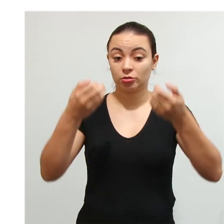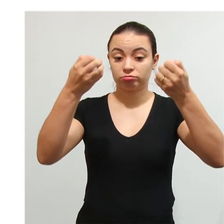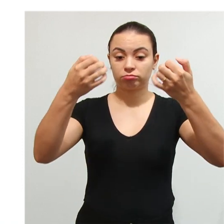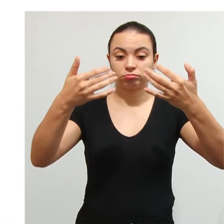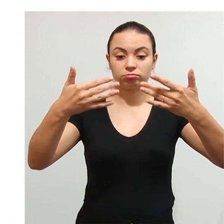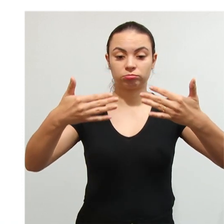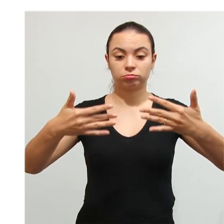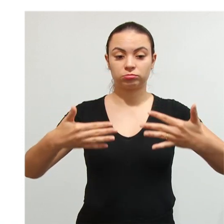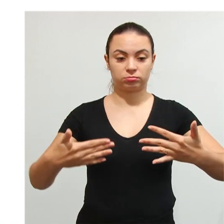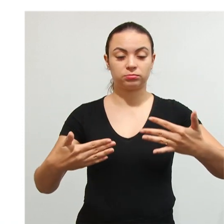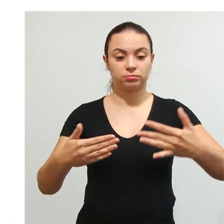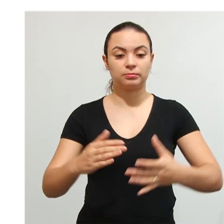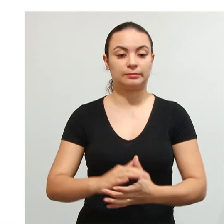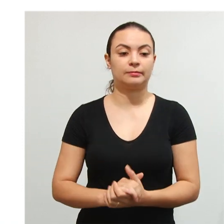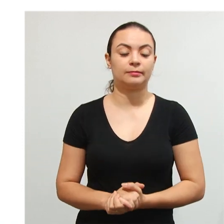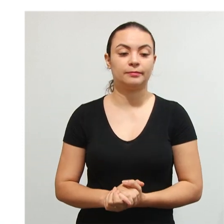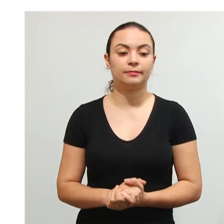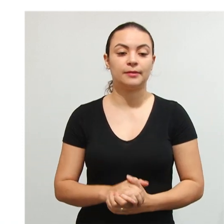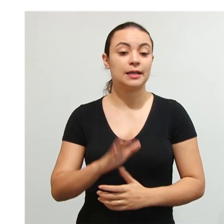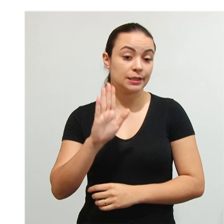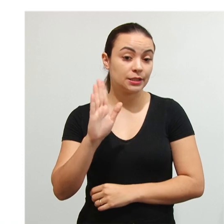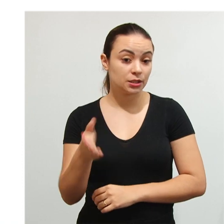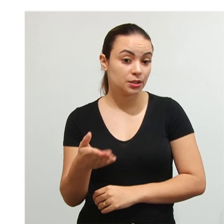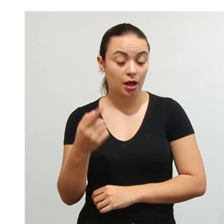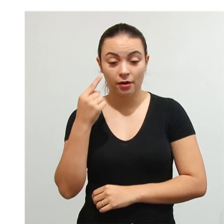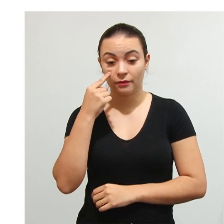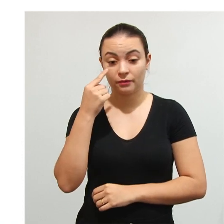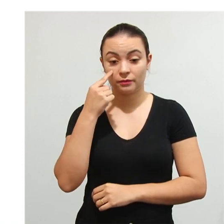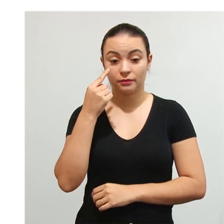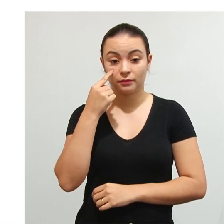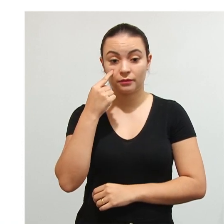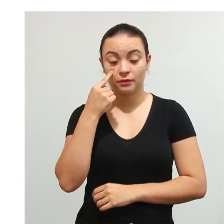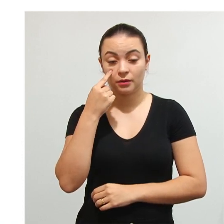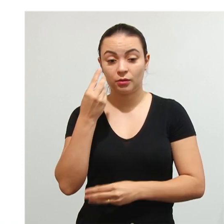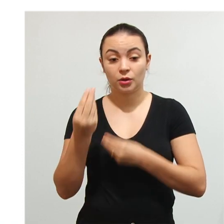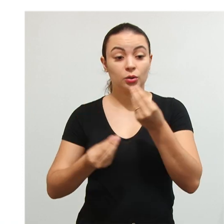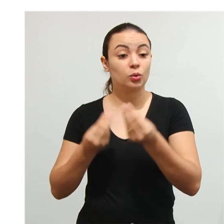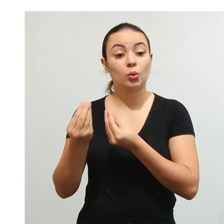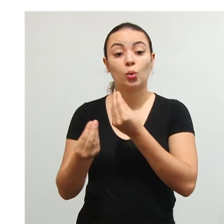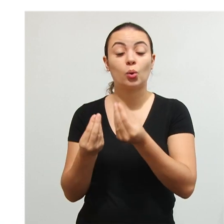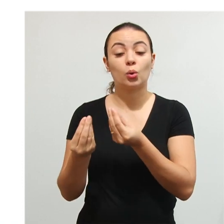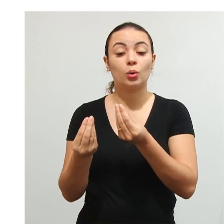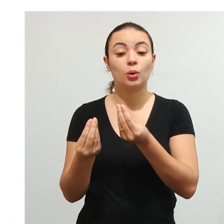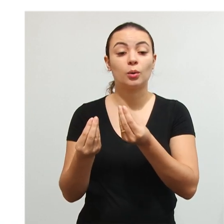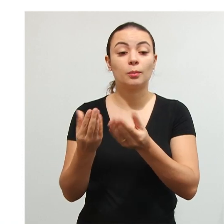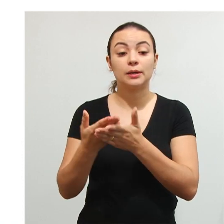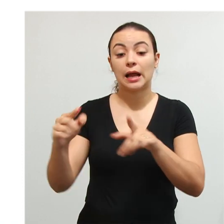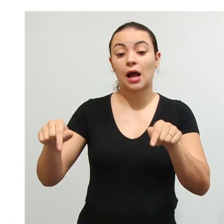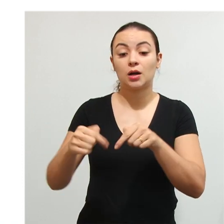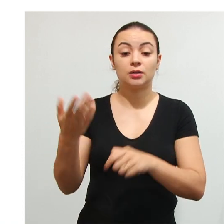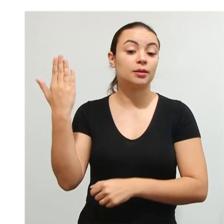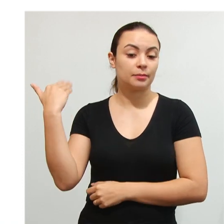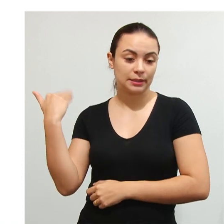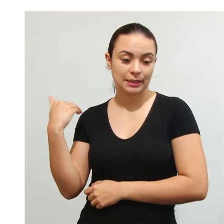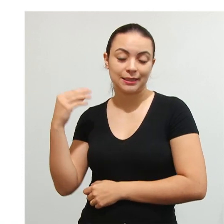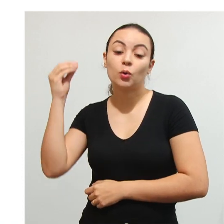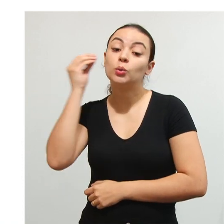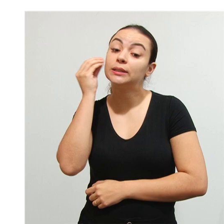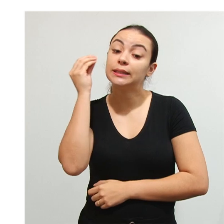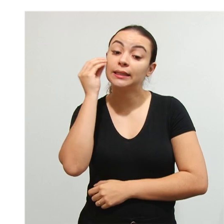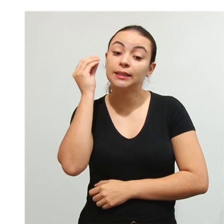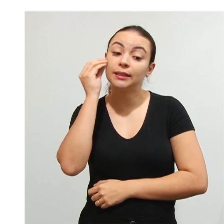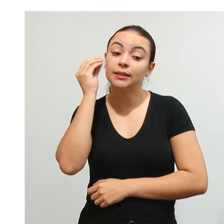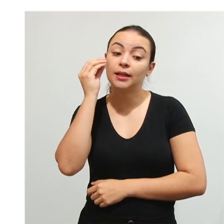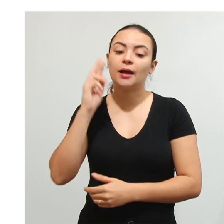expressão a gente já viu lá na aula passada como acha a taxa de juros Tente fazer E aí você vai chegar no resultado